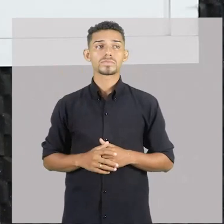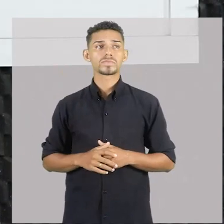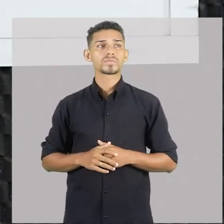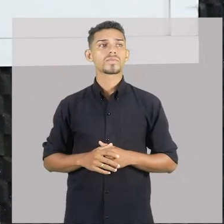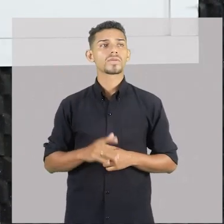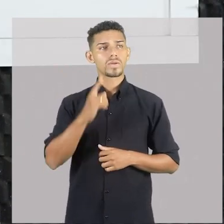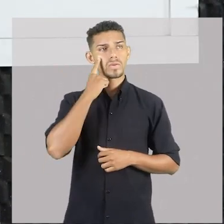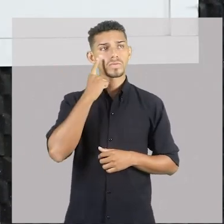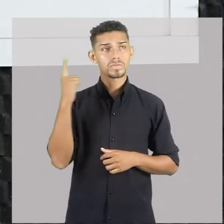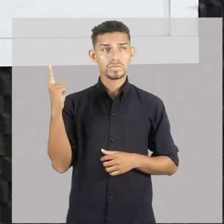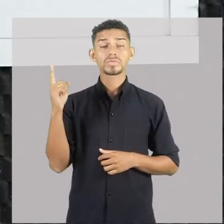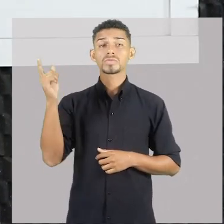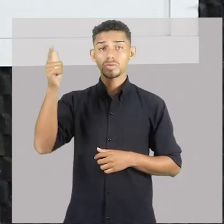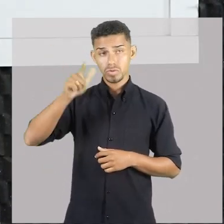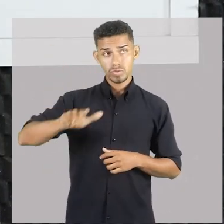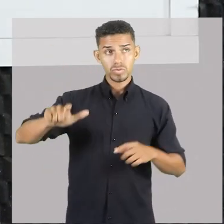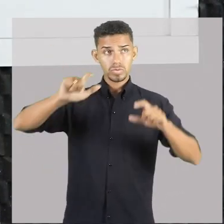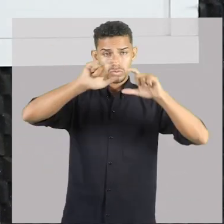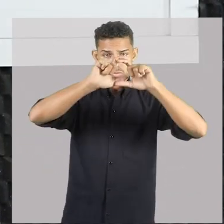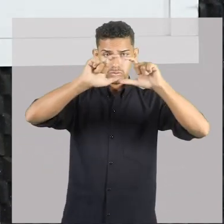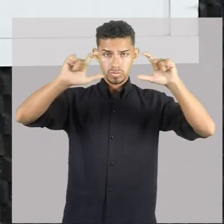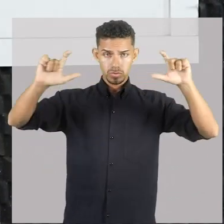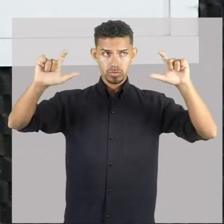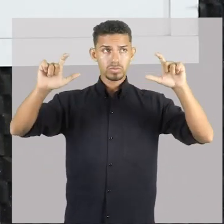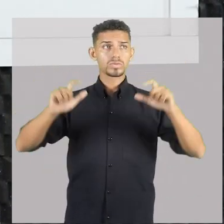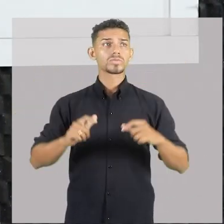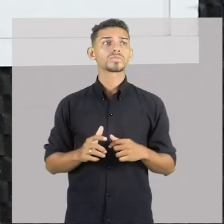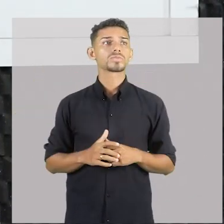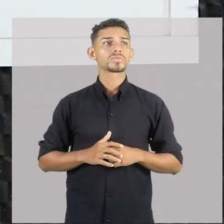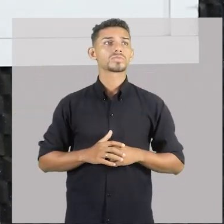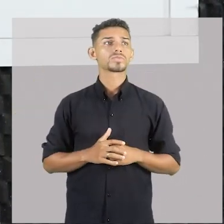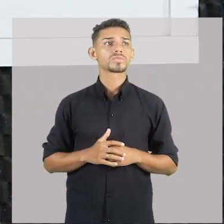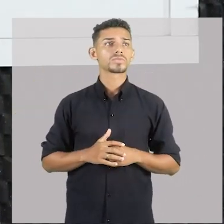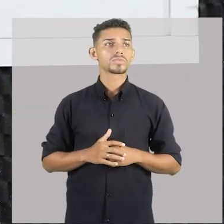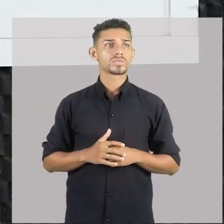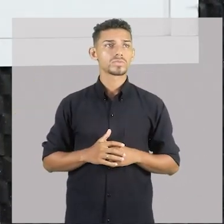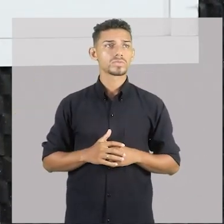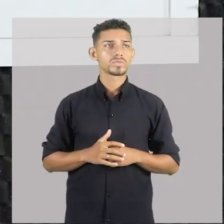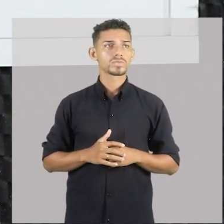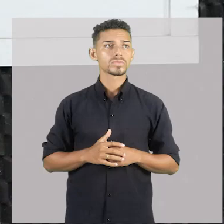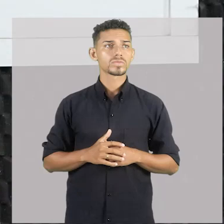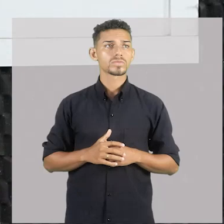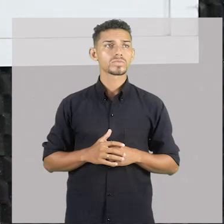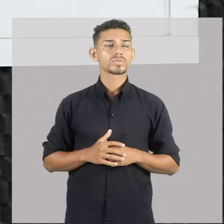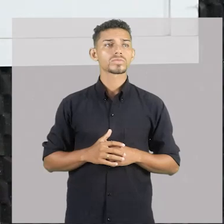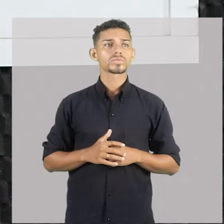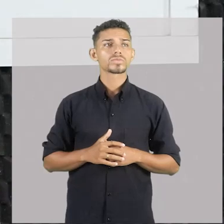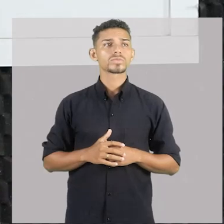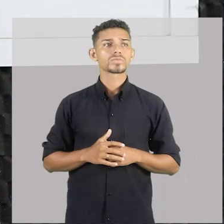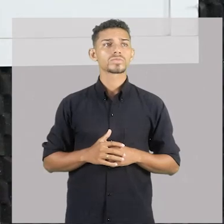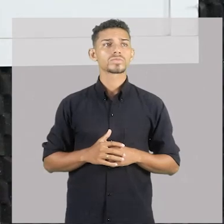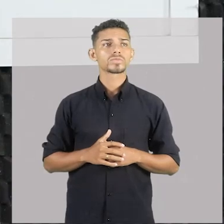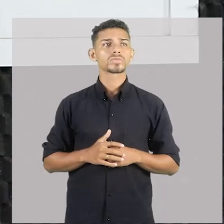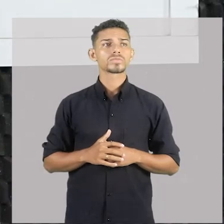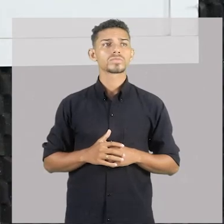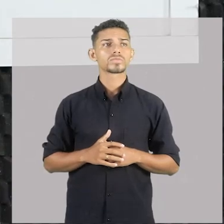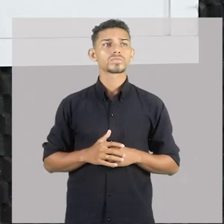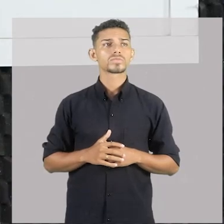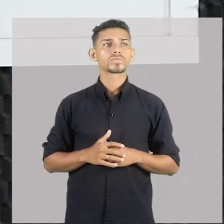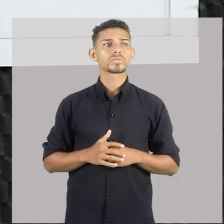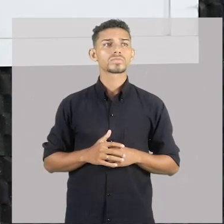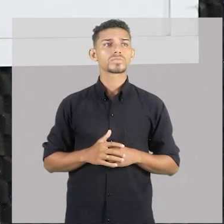fio ali de novo. Nesse fio, ali é a parte que está enfatizada,